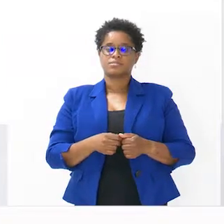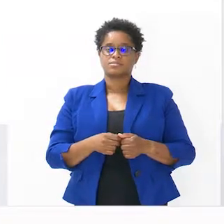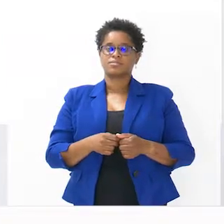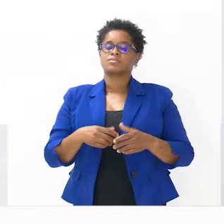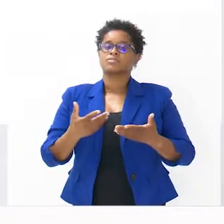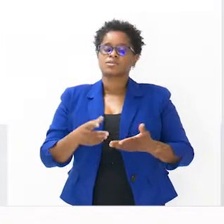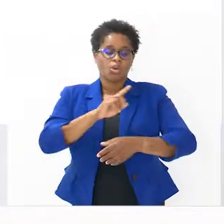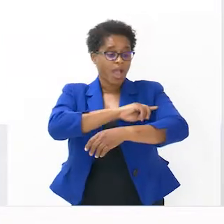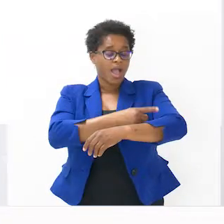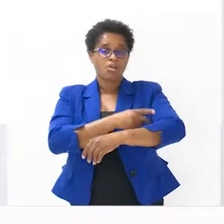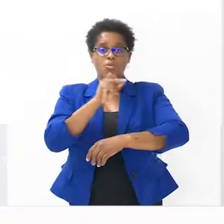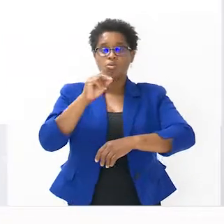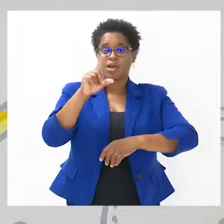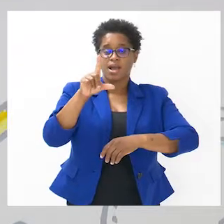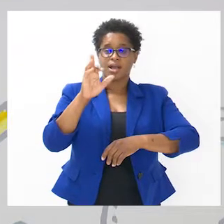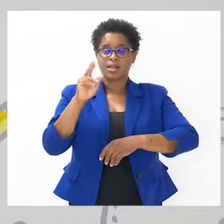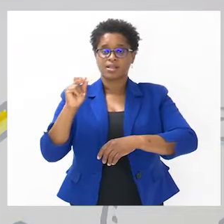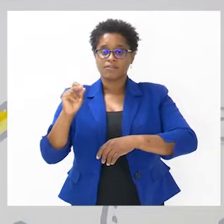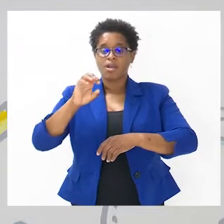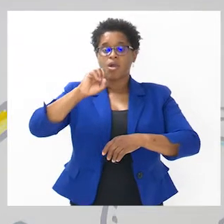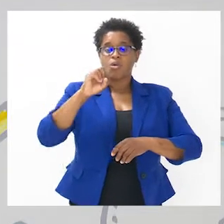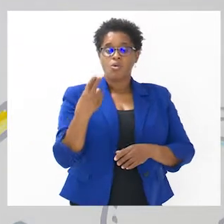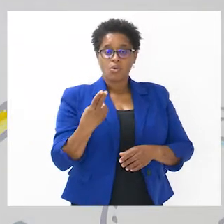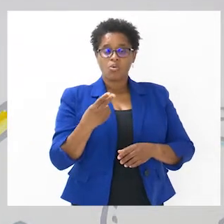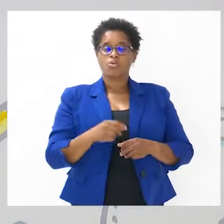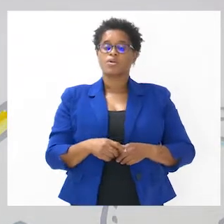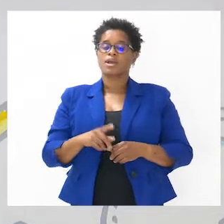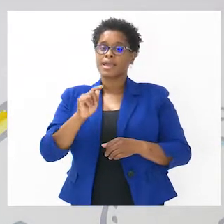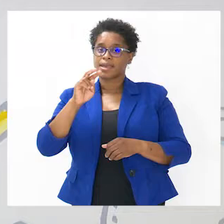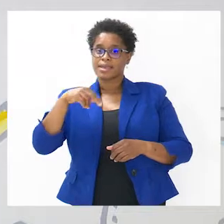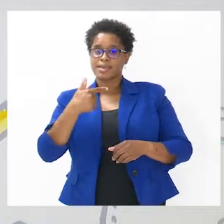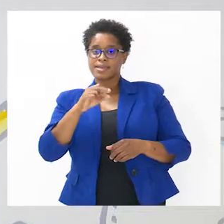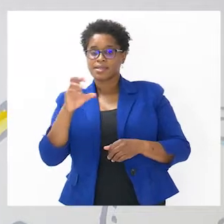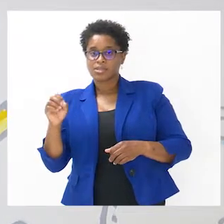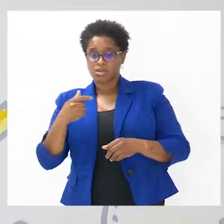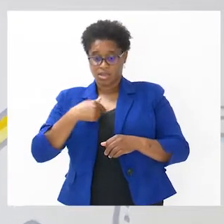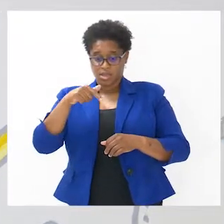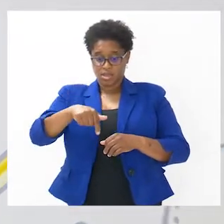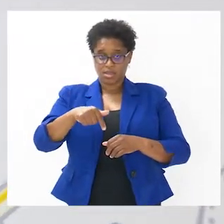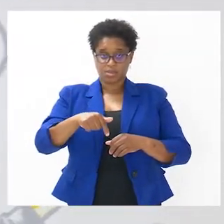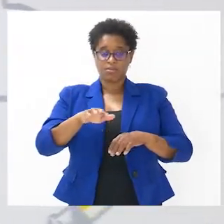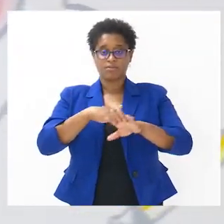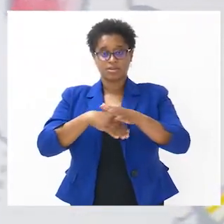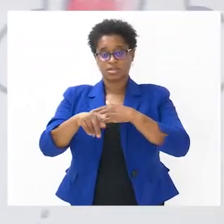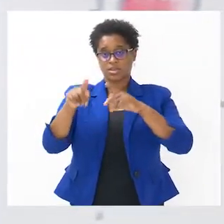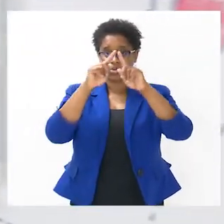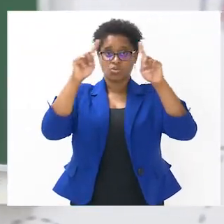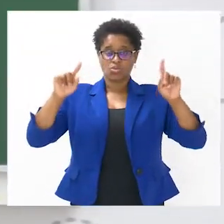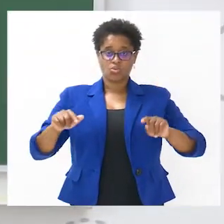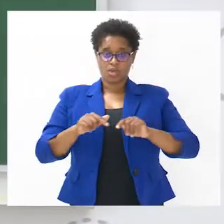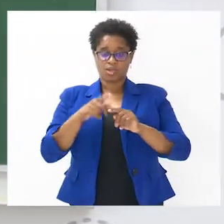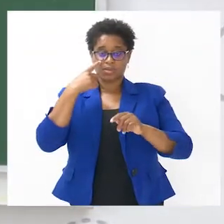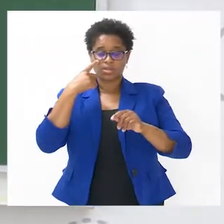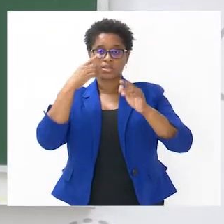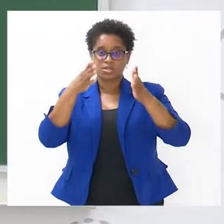é? Ângulo alfa, ou então vou aqui representar no quadro, prestem